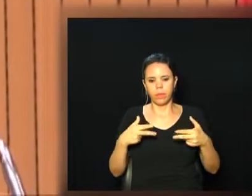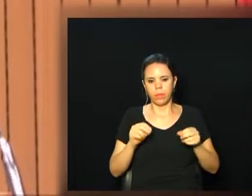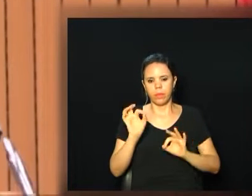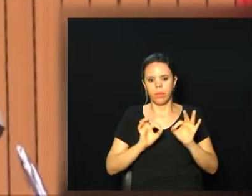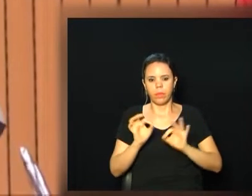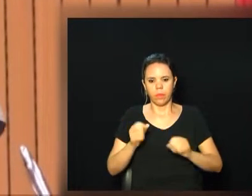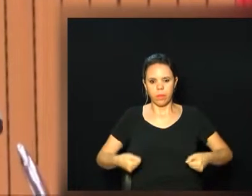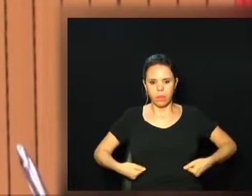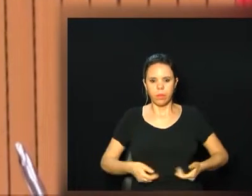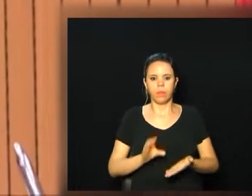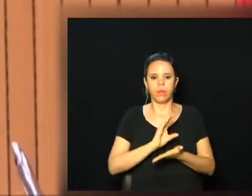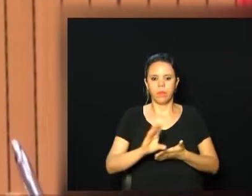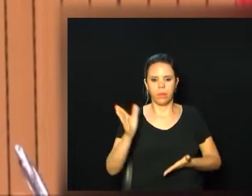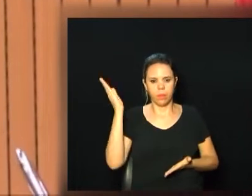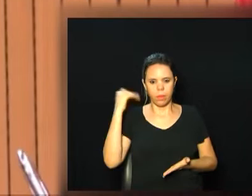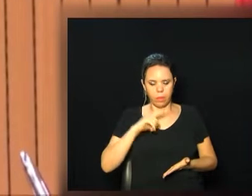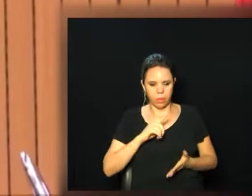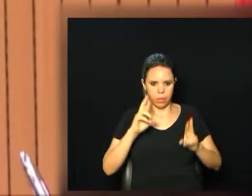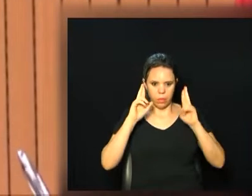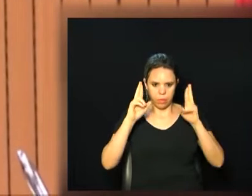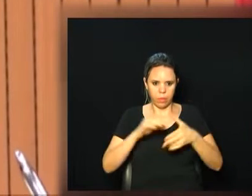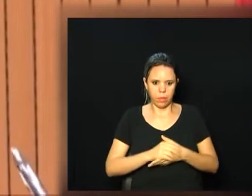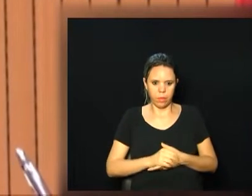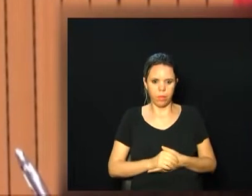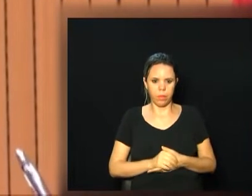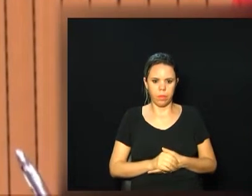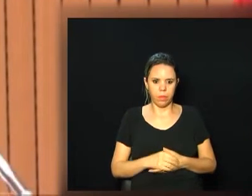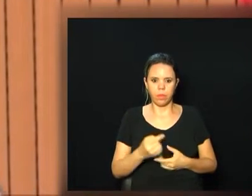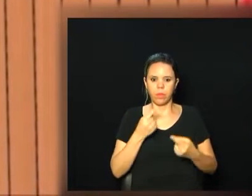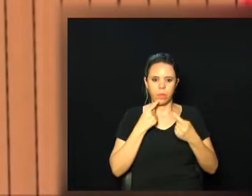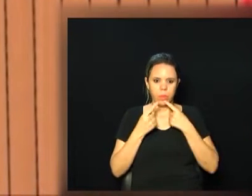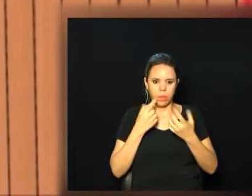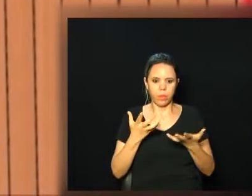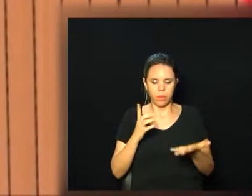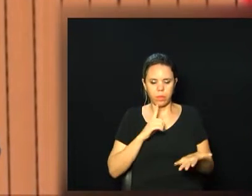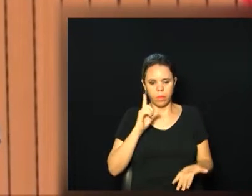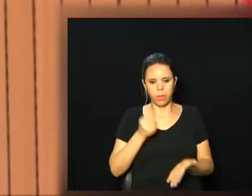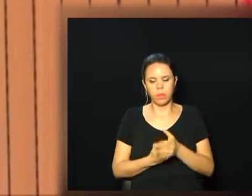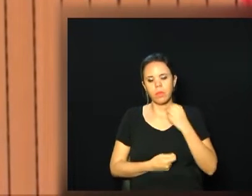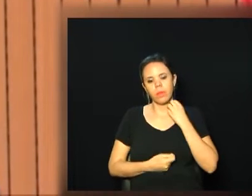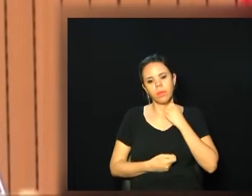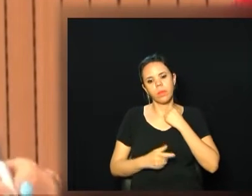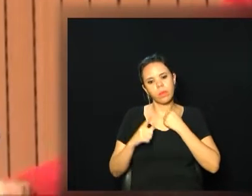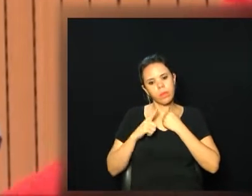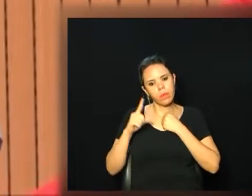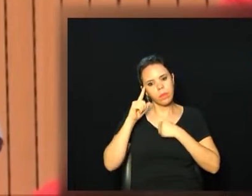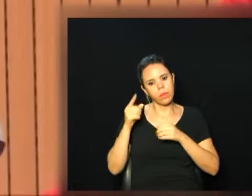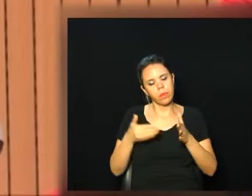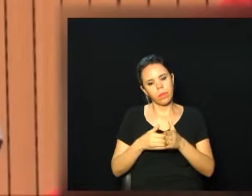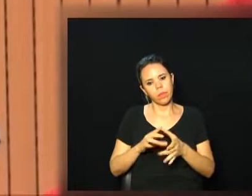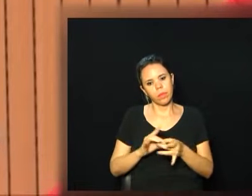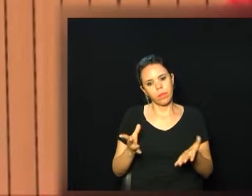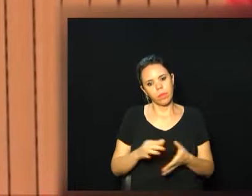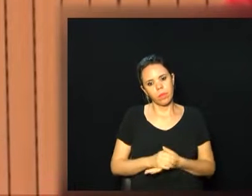tenham gastos, a gente sabe que tem que respeitar isso e a gente, no diálogo, quer garantir que a gente tenha uma data limite para